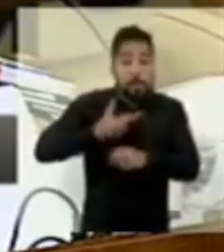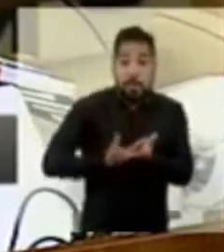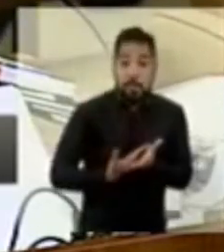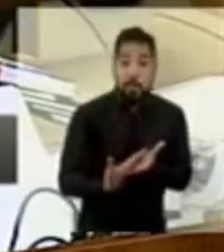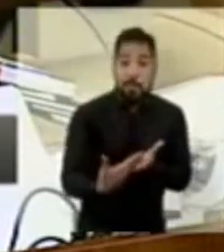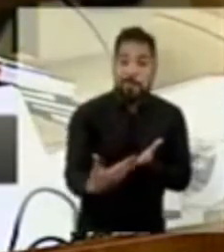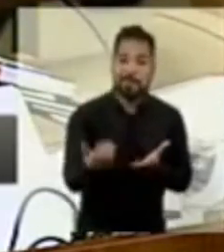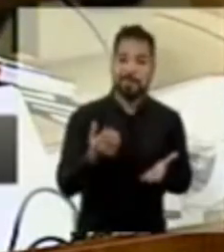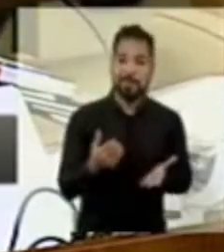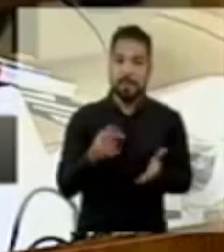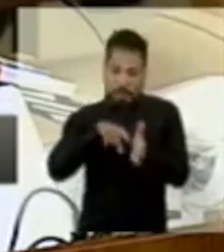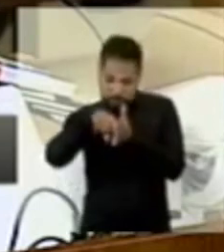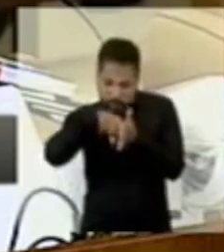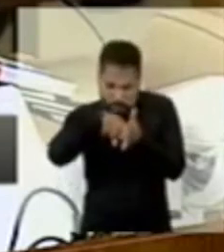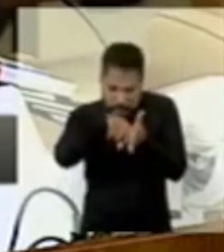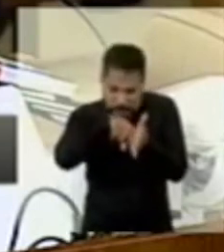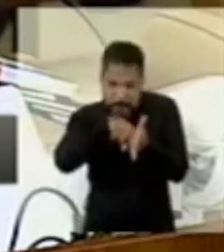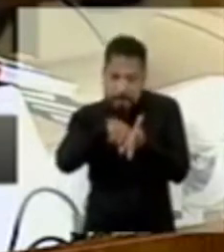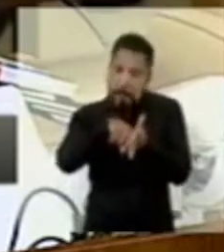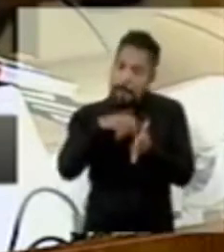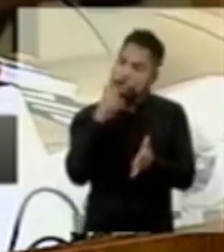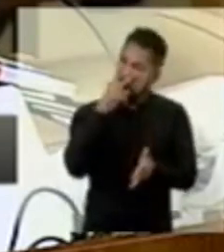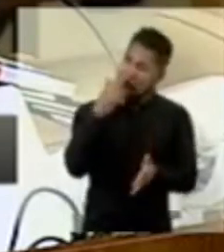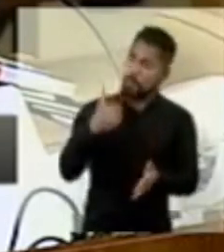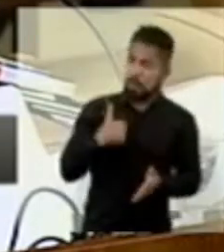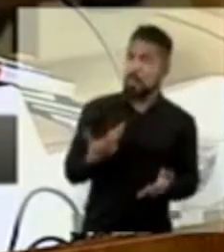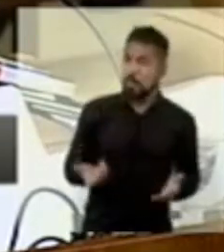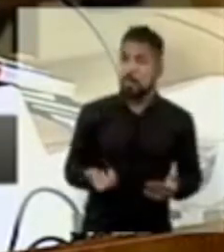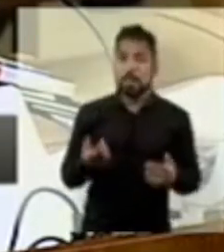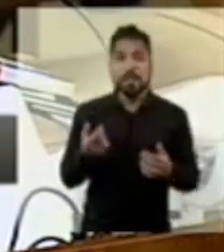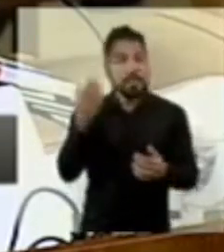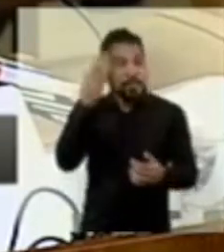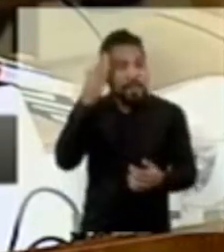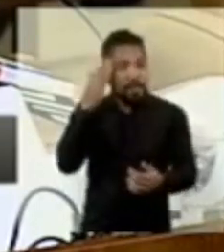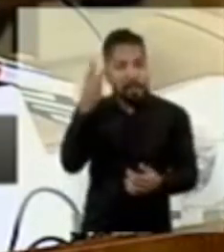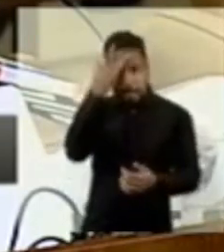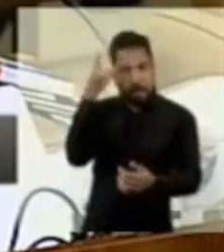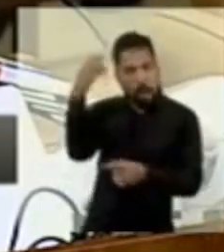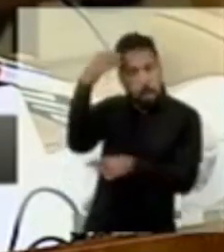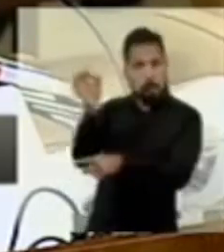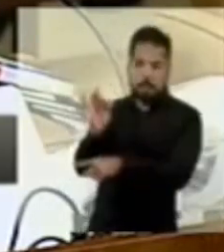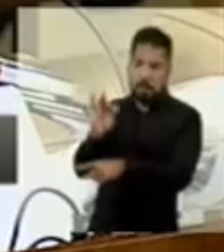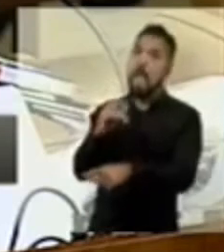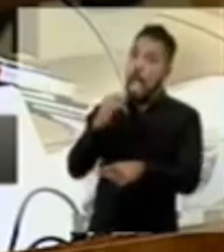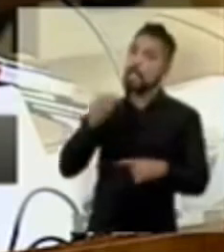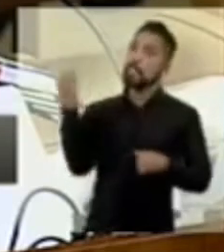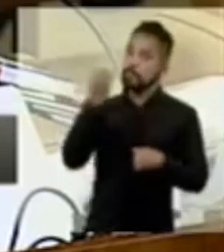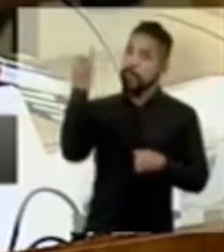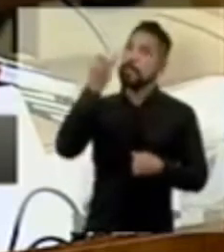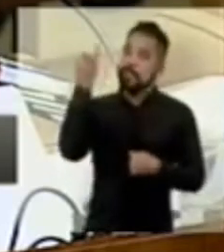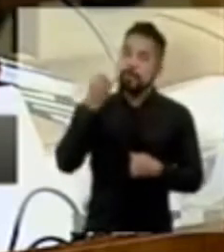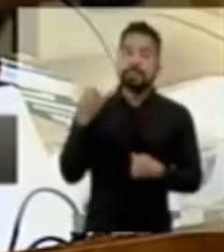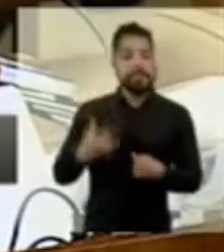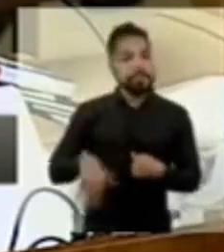a investigação eu acho que o princípio da presunção de não culpabilidade tem um peso elevadíssimo